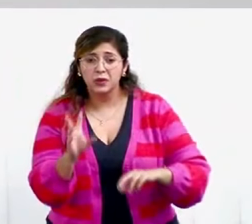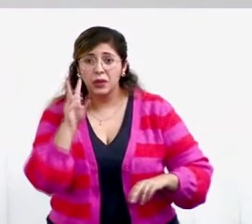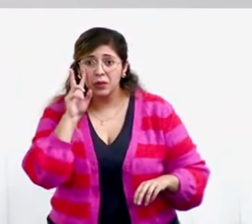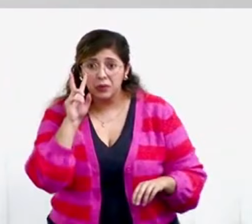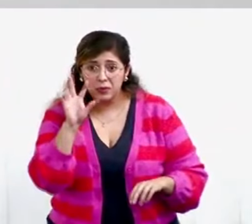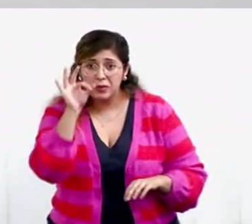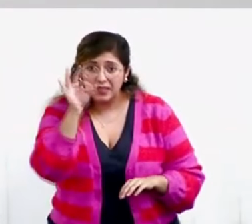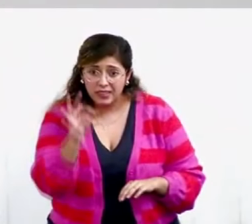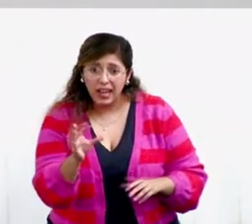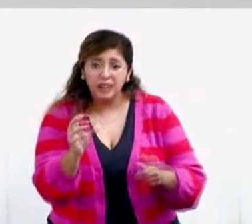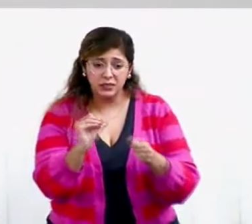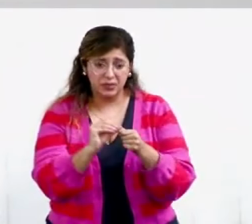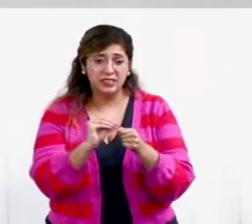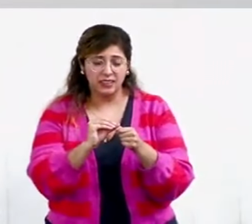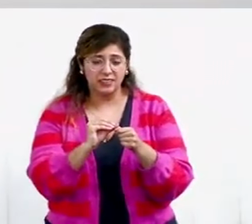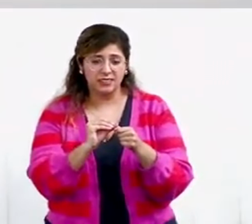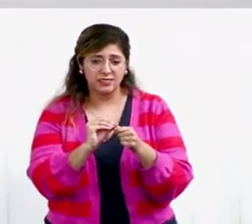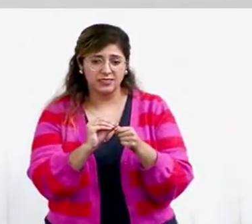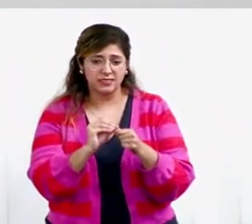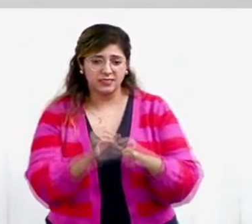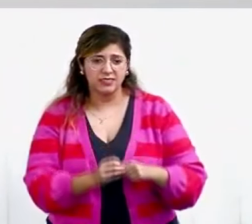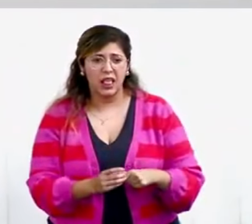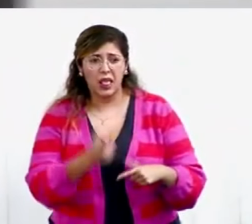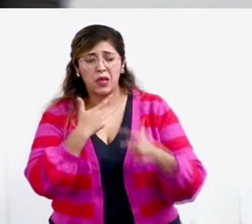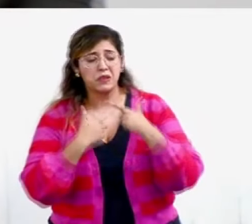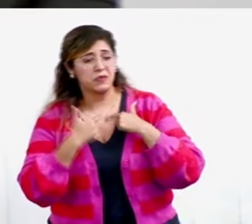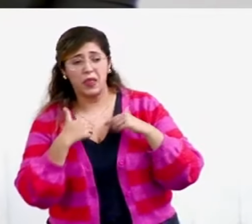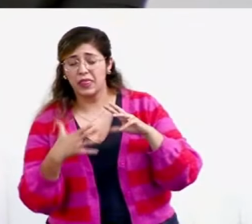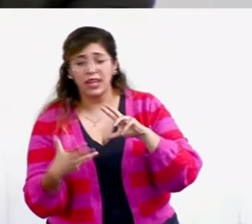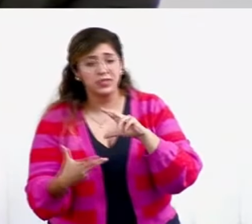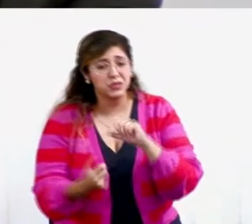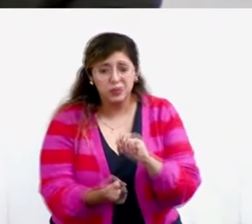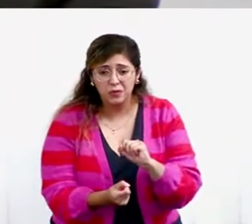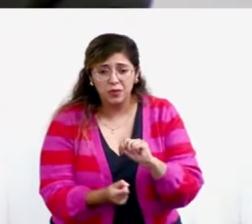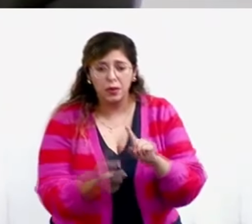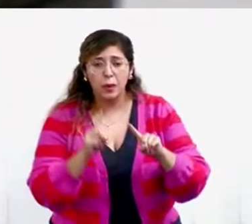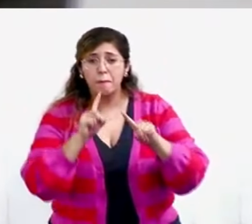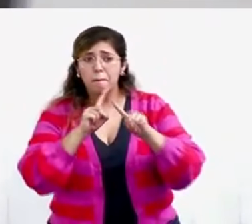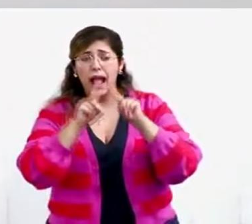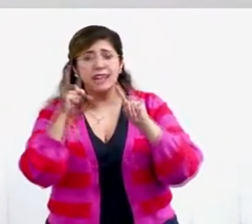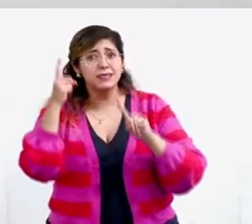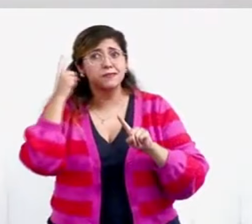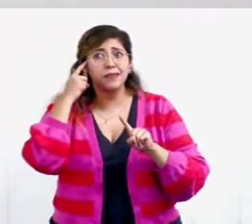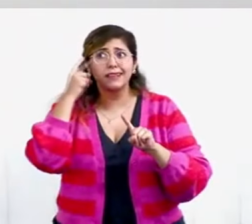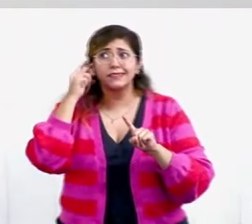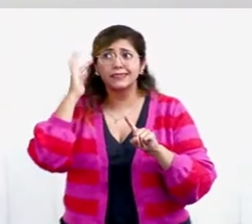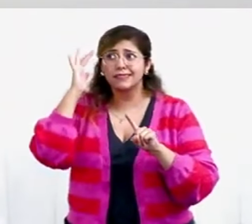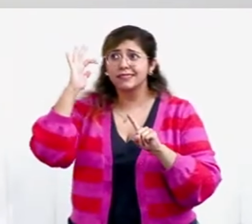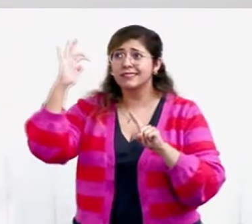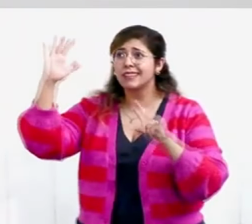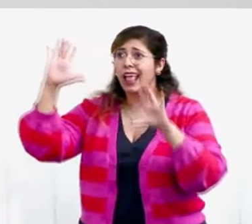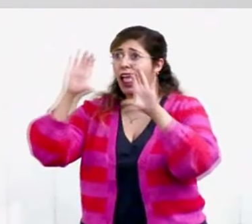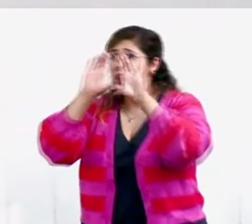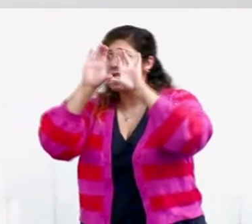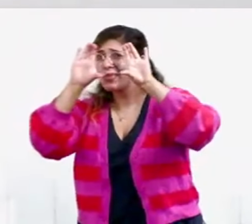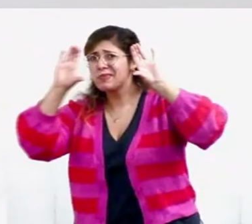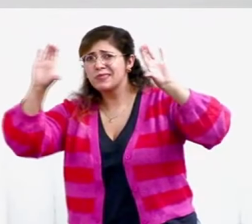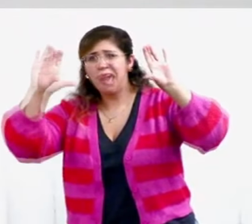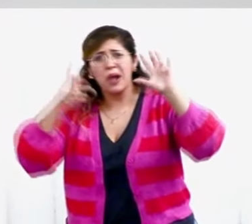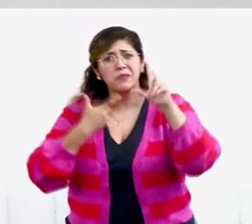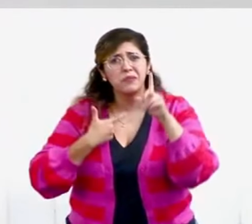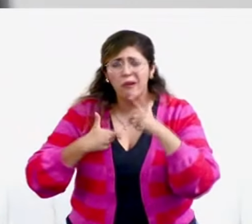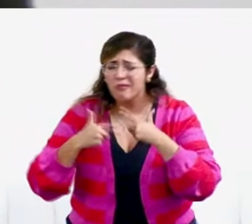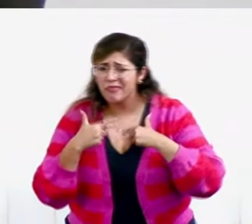humana, mas para a glória de Deus. Não desejando o mundo, mas buscando as coisas do alto, pensando nas coisas do alto e desejando as coisas do